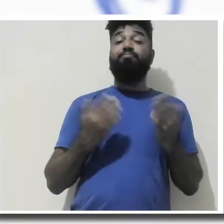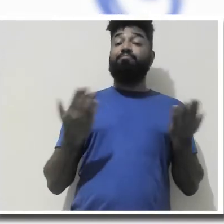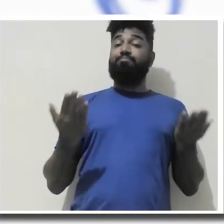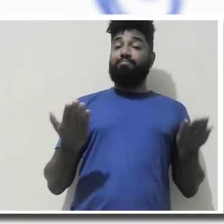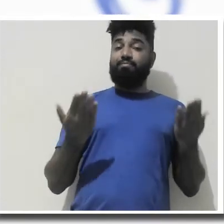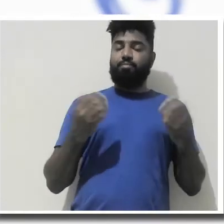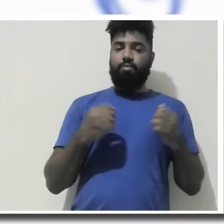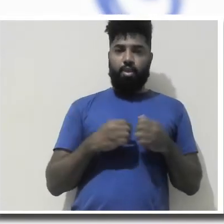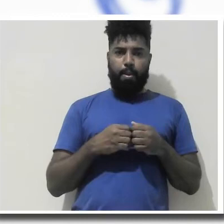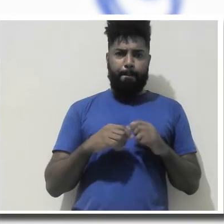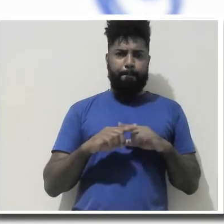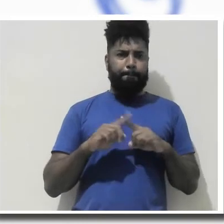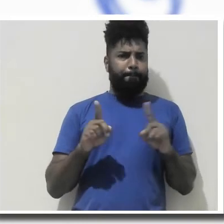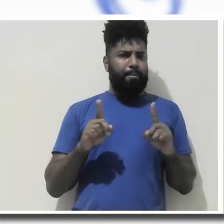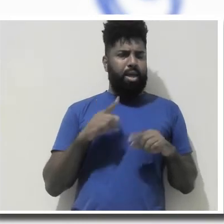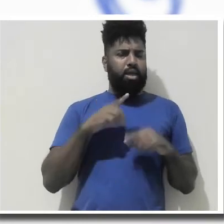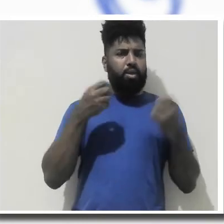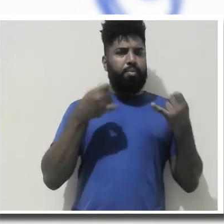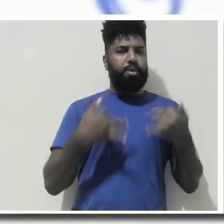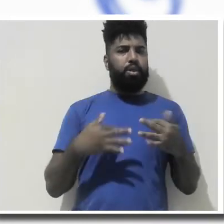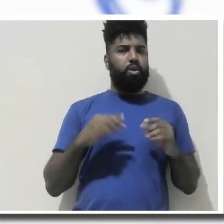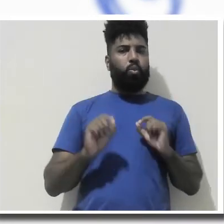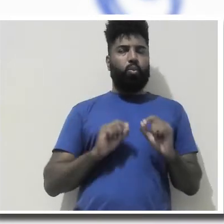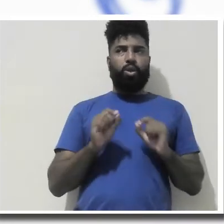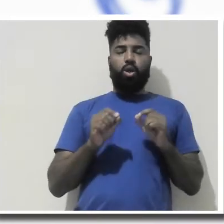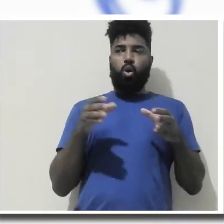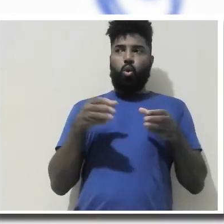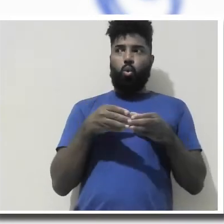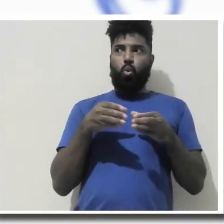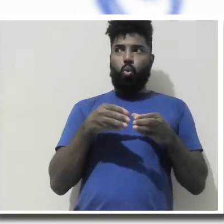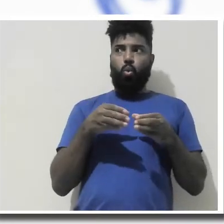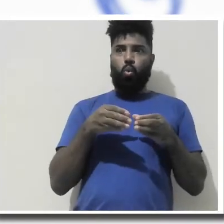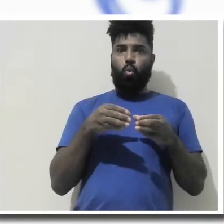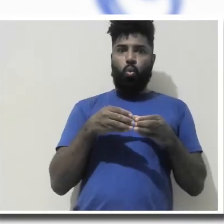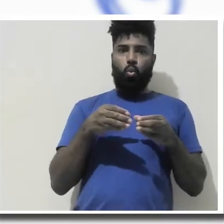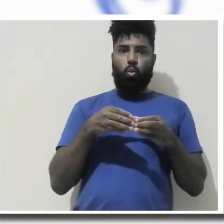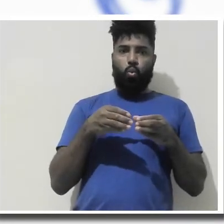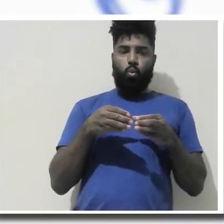Porém, se eu quero dizer que o conjunto dos inteiros